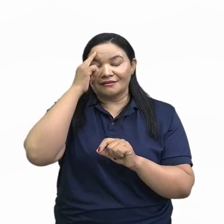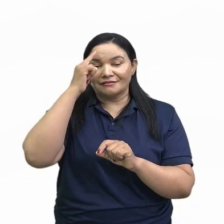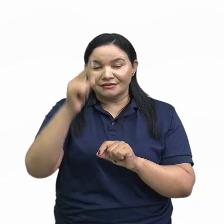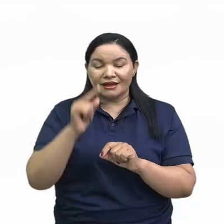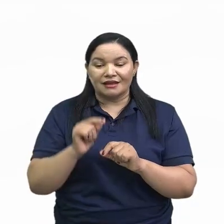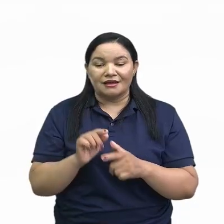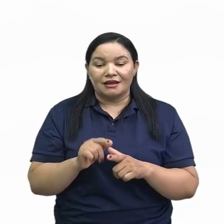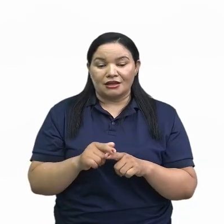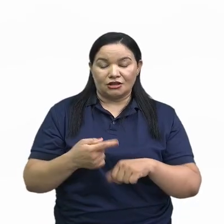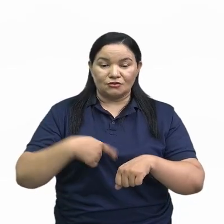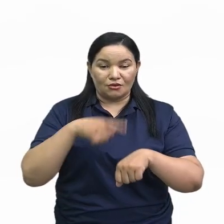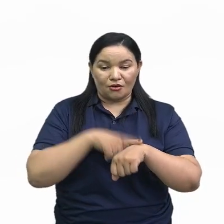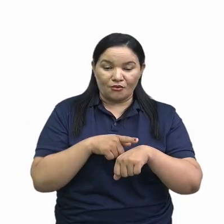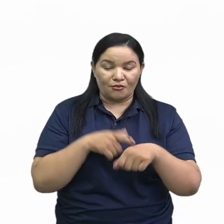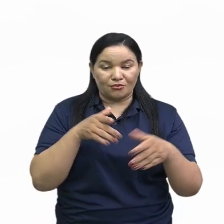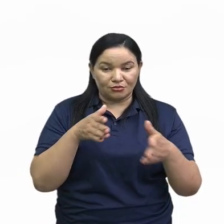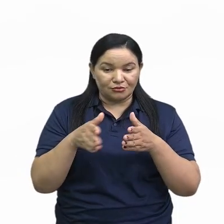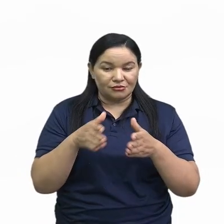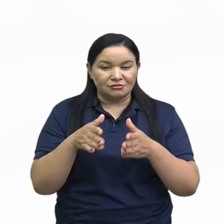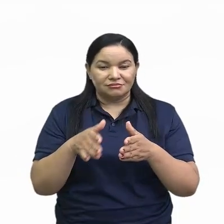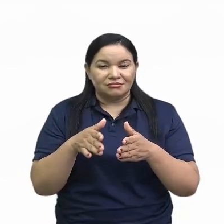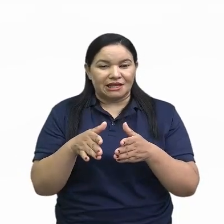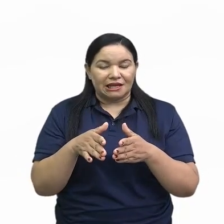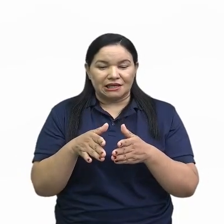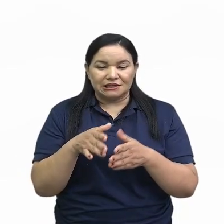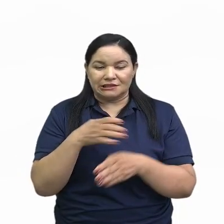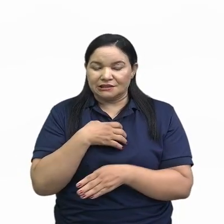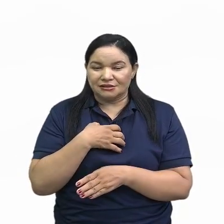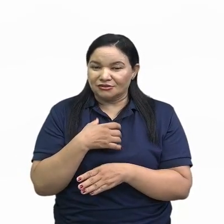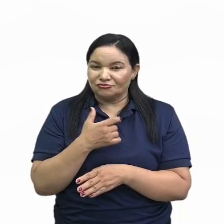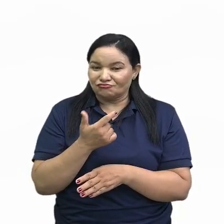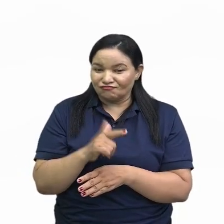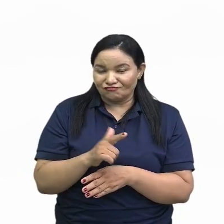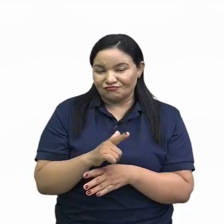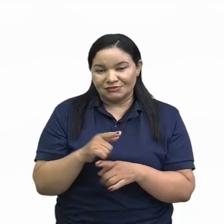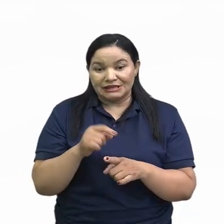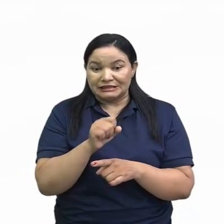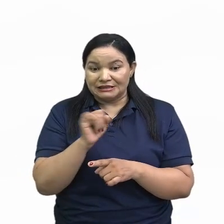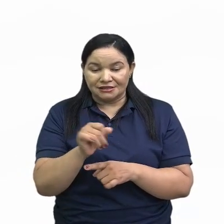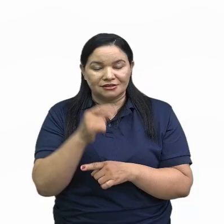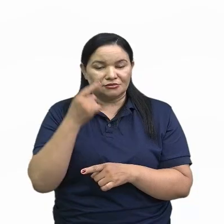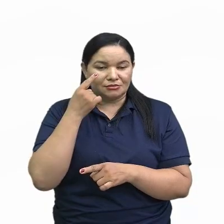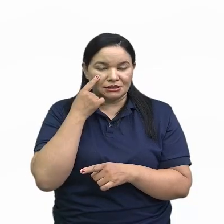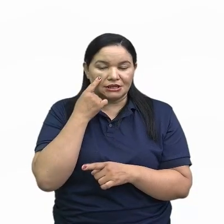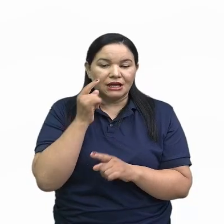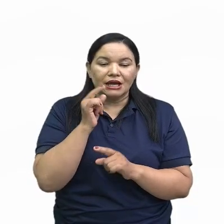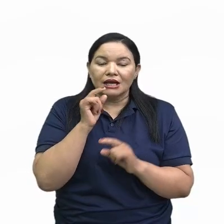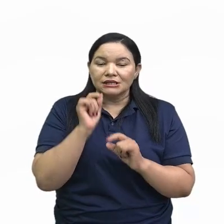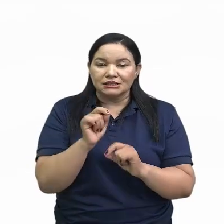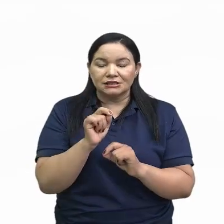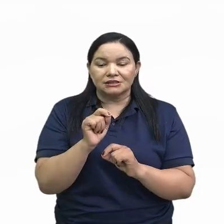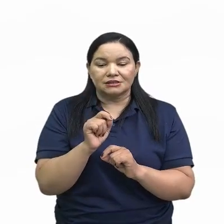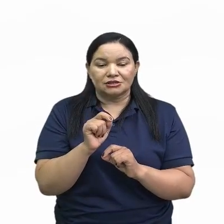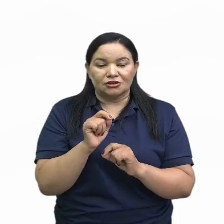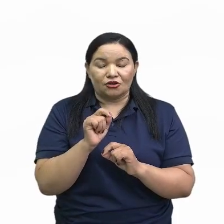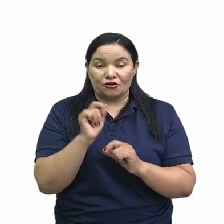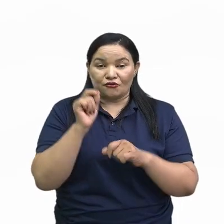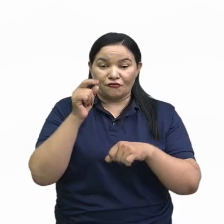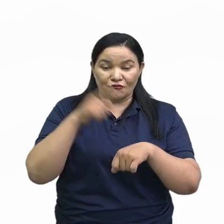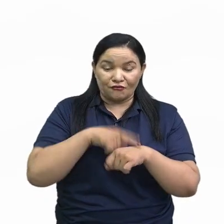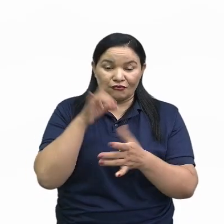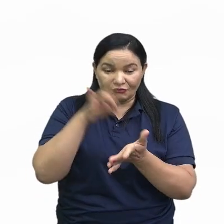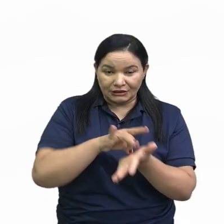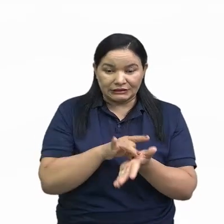em determinado momento, aí nesse enunciado, não faz tanto sentido se formos pensar em um sentido literal. Percebam que no